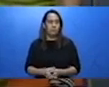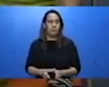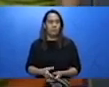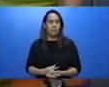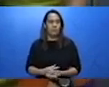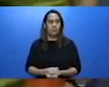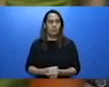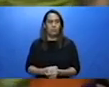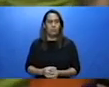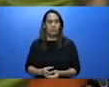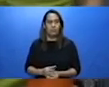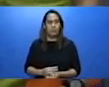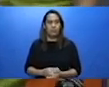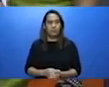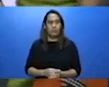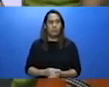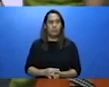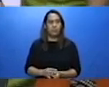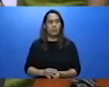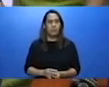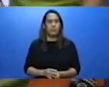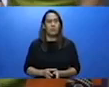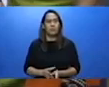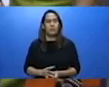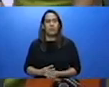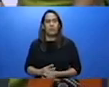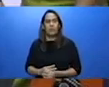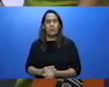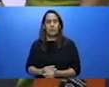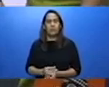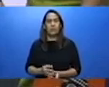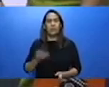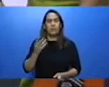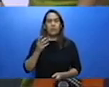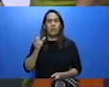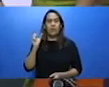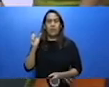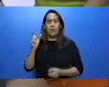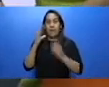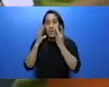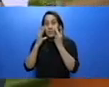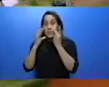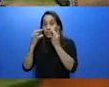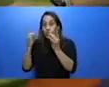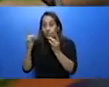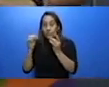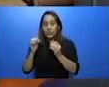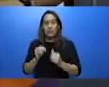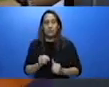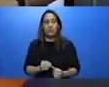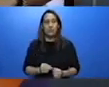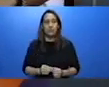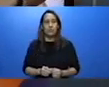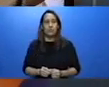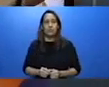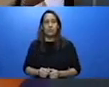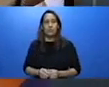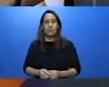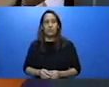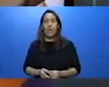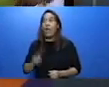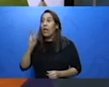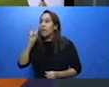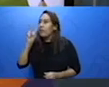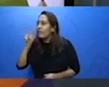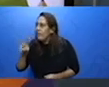Existia e tinha são sinônimos. Não era para a criança assistir. Quando estamos